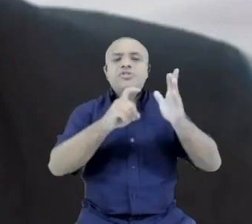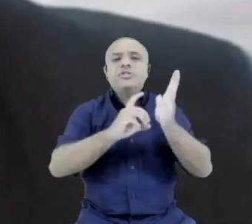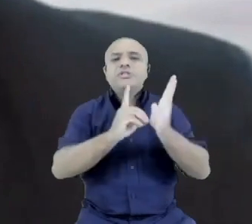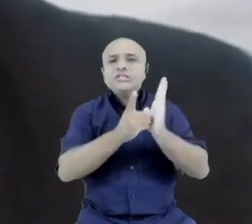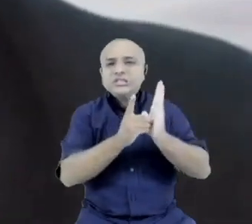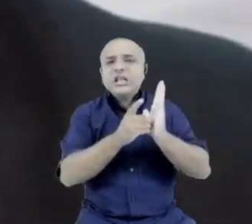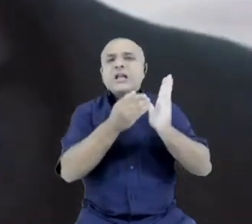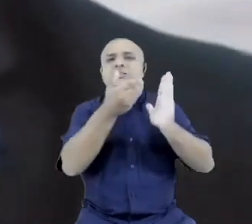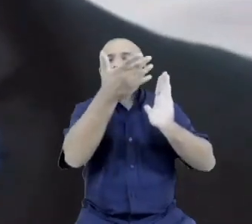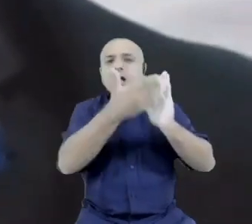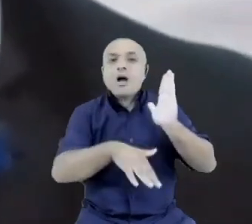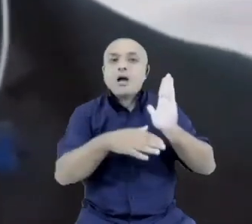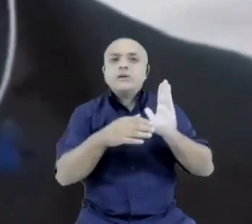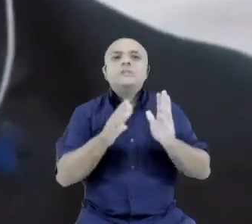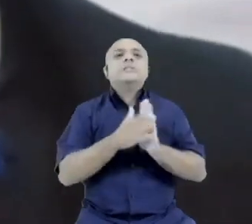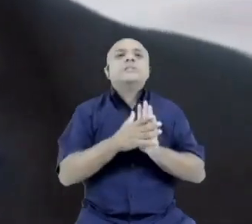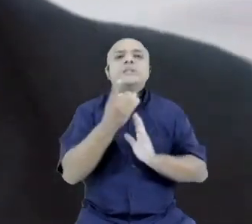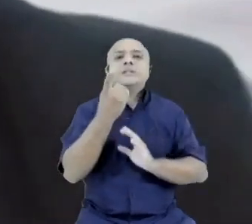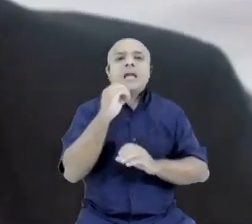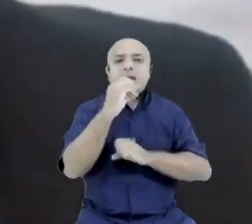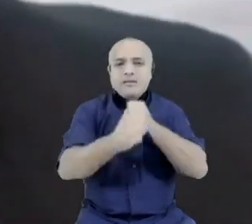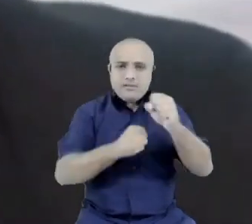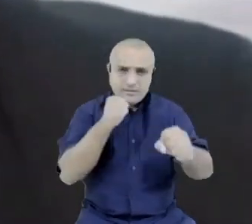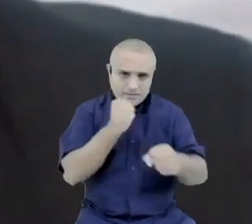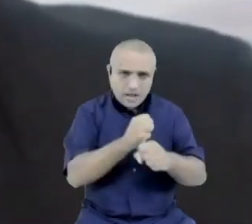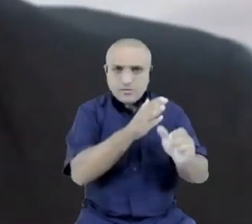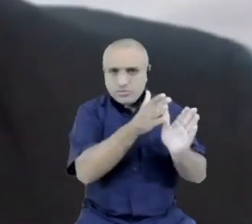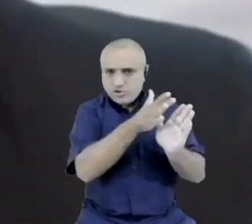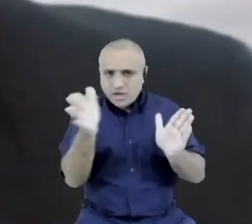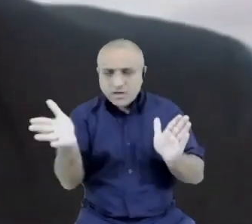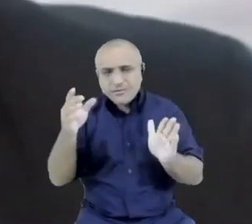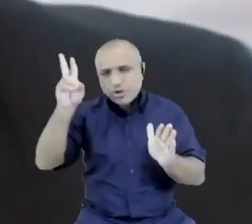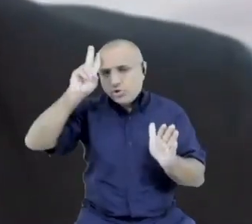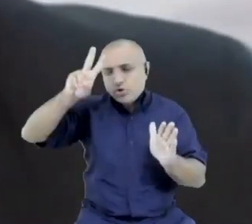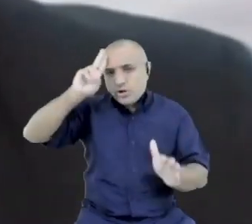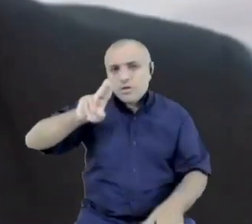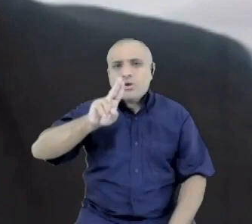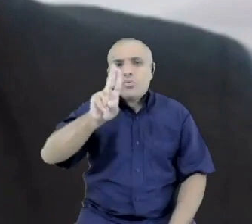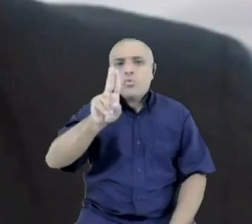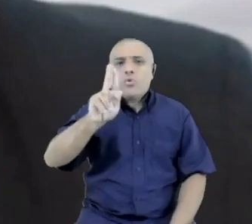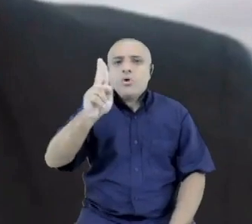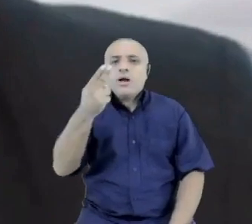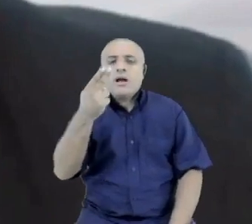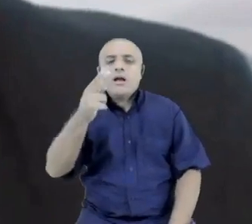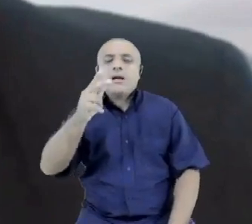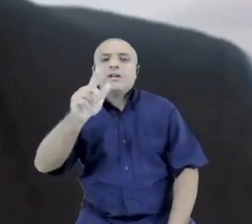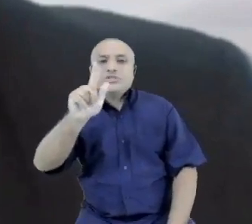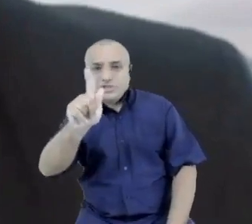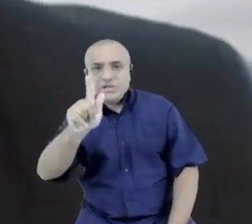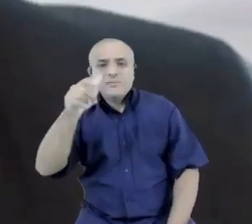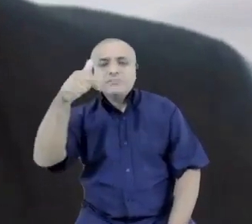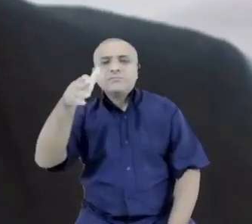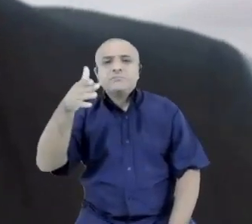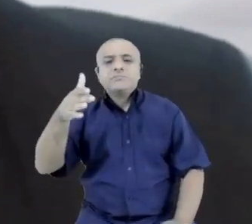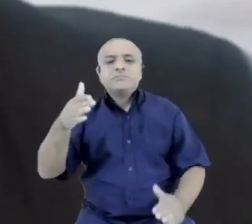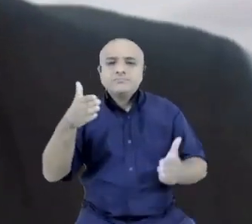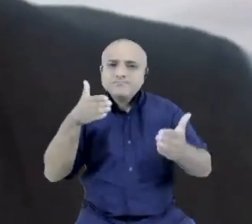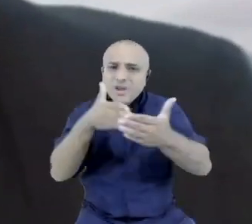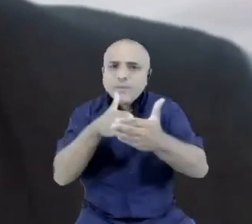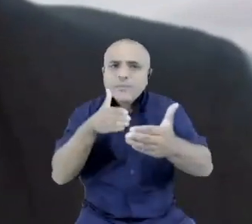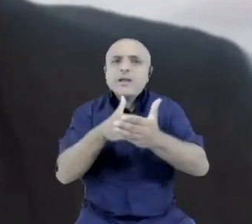década, olhando, né, o histórico aí da UHG, quais foram as principais barreiras,